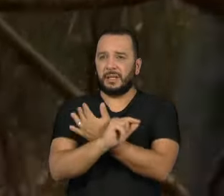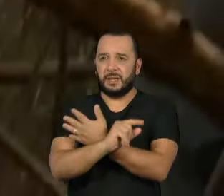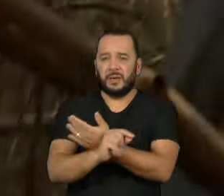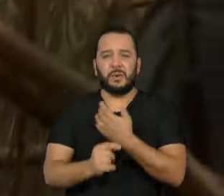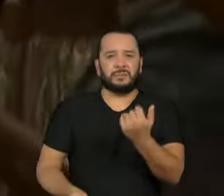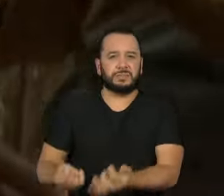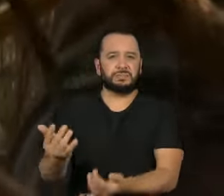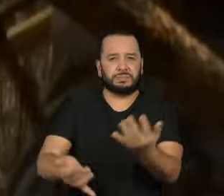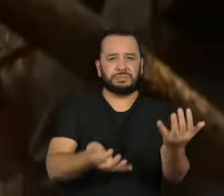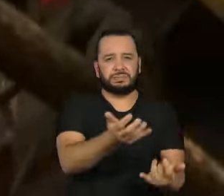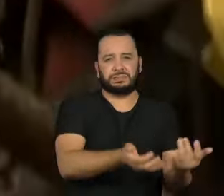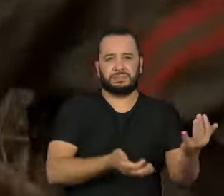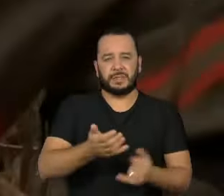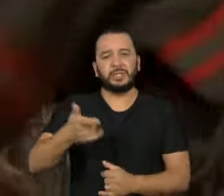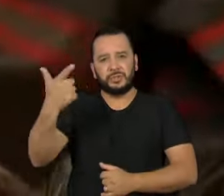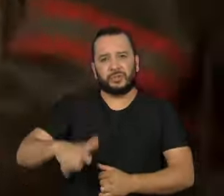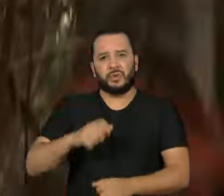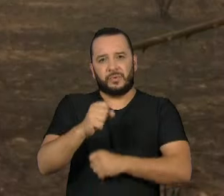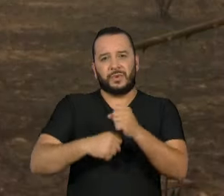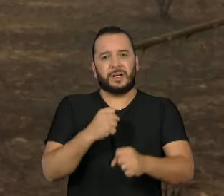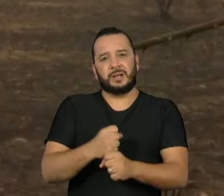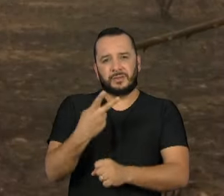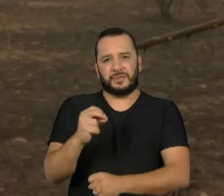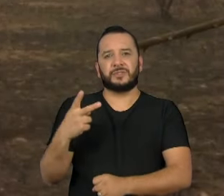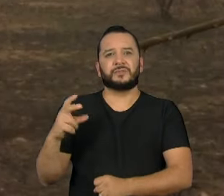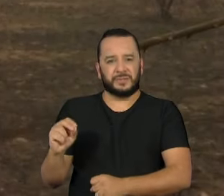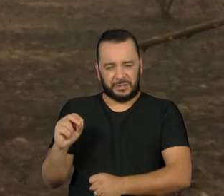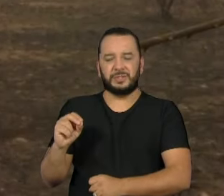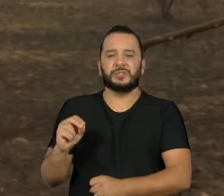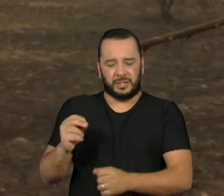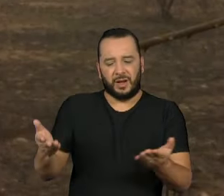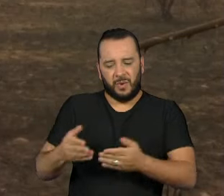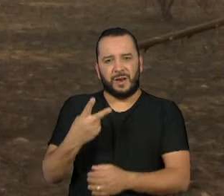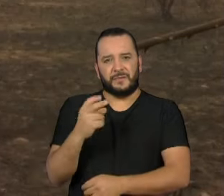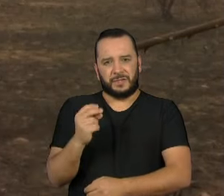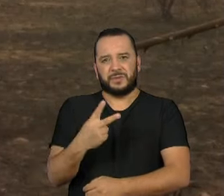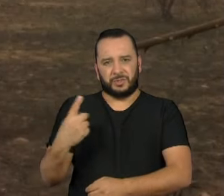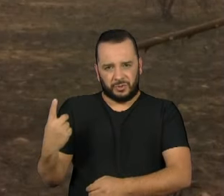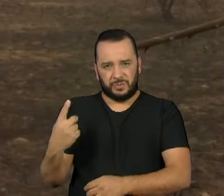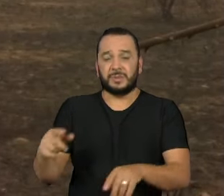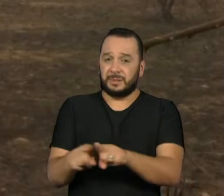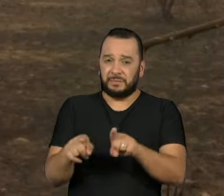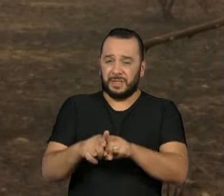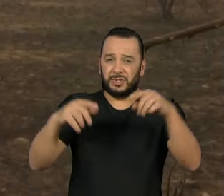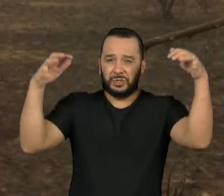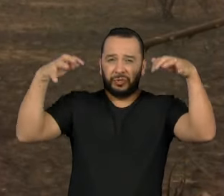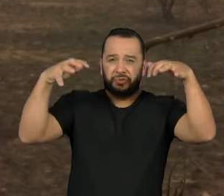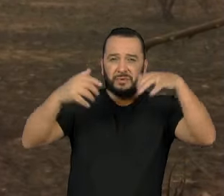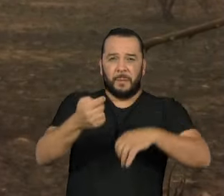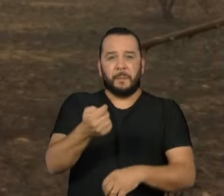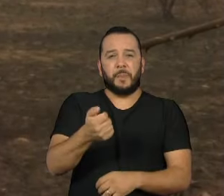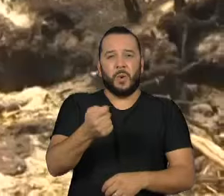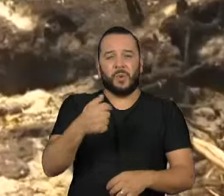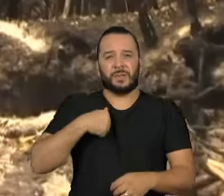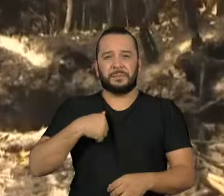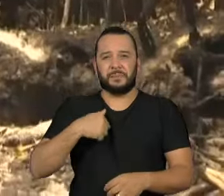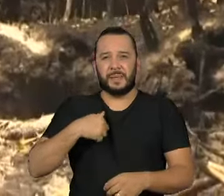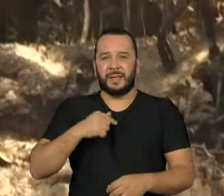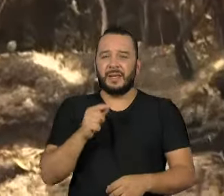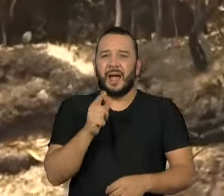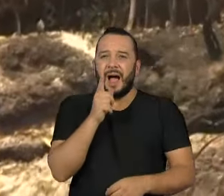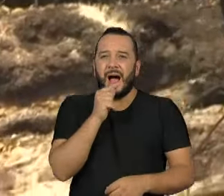em 2020. Especialistas afirmam que a crise hídrica e a baixa umidade na região podem levar